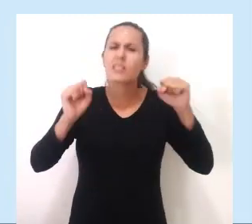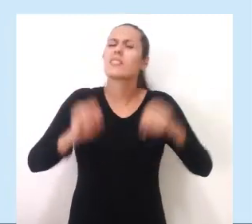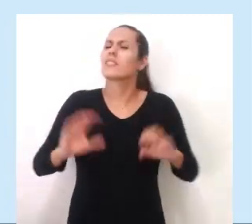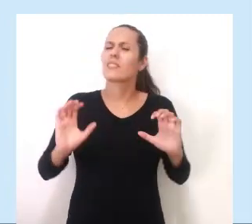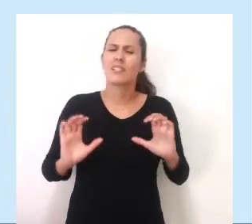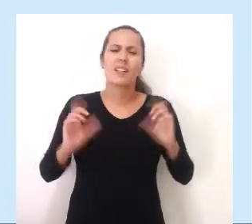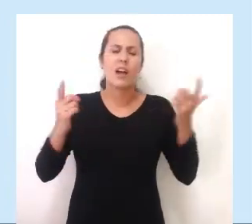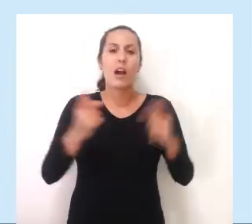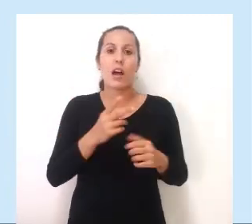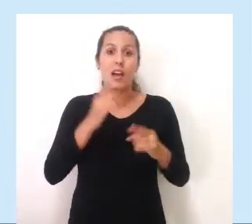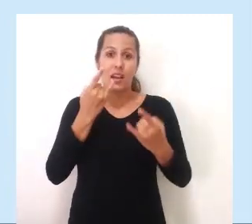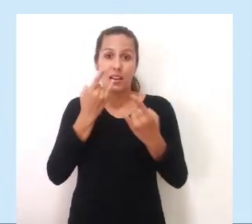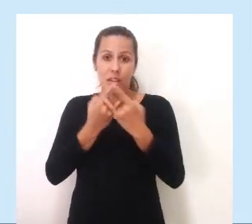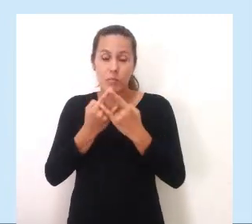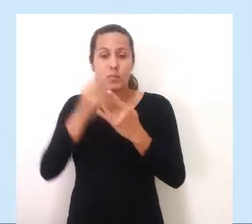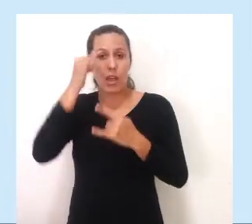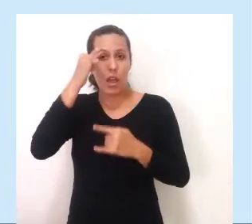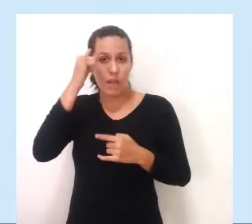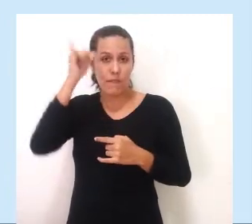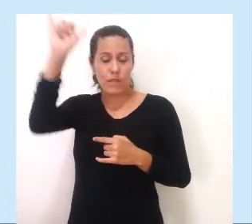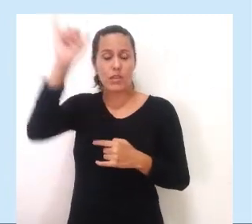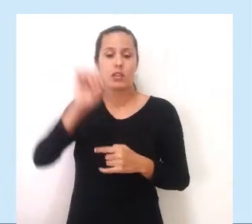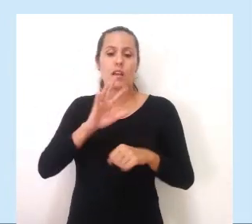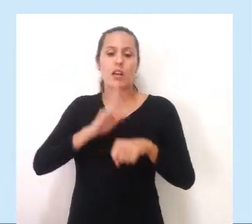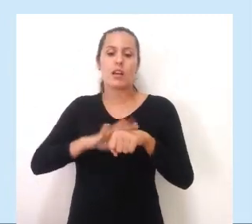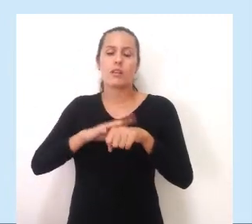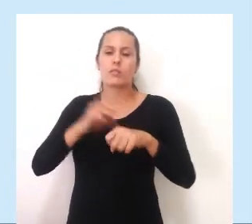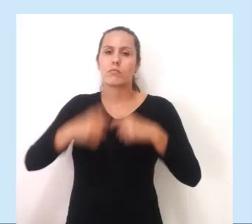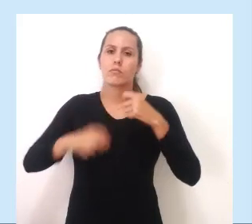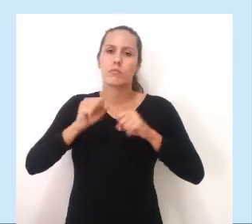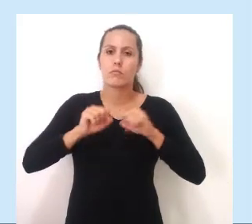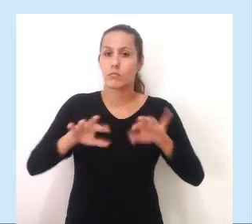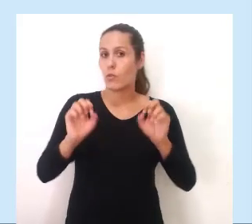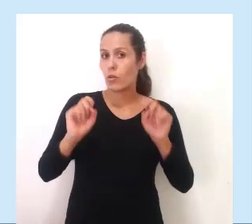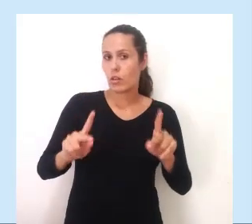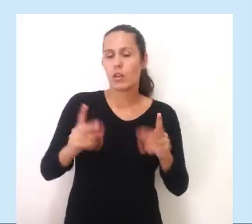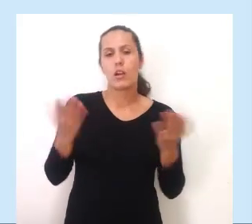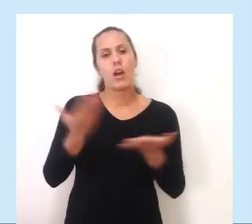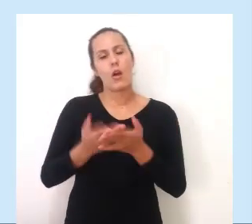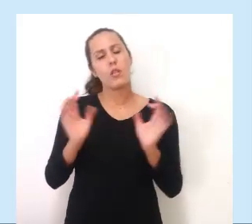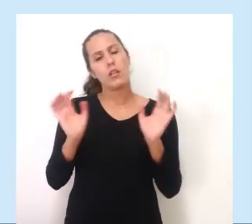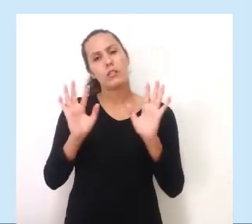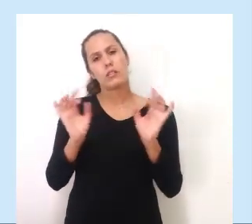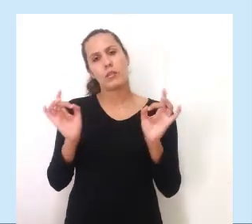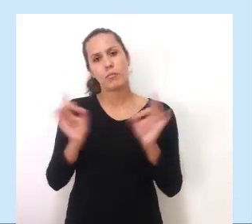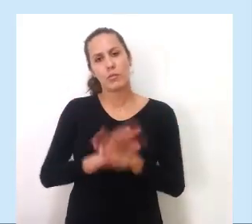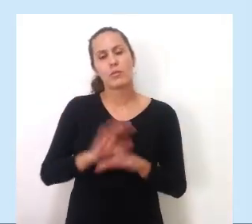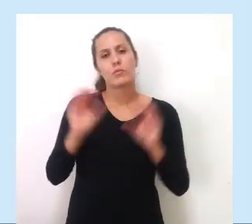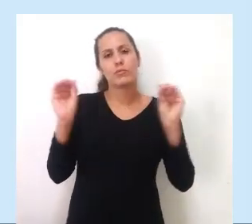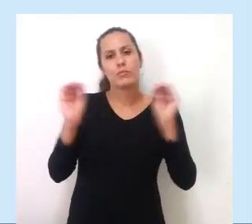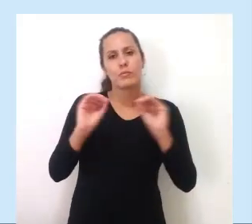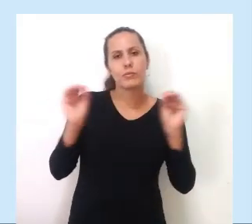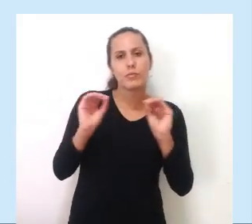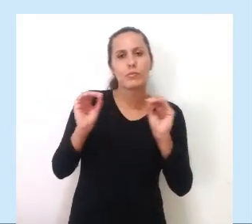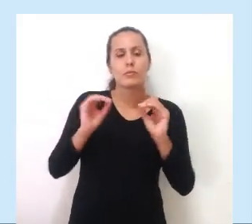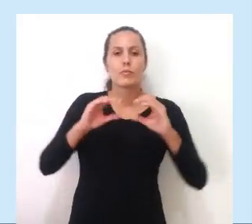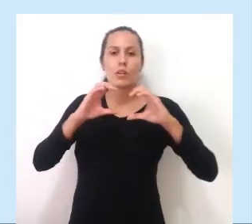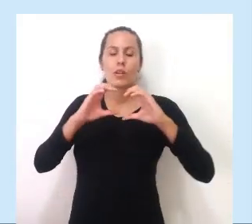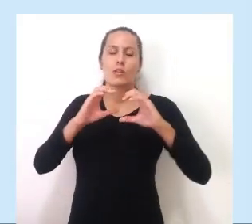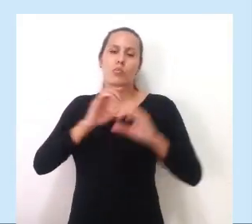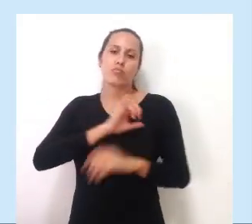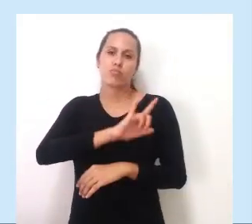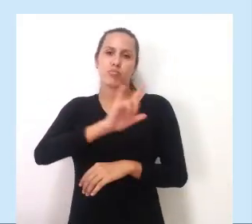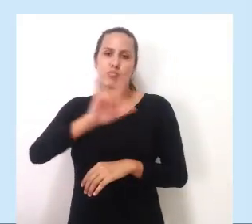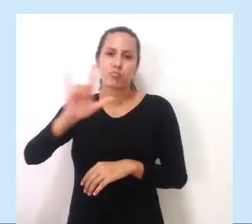a camisinha, ela evita as ISTs. Por hoje é só. Fiquem com Deus.